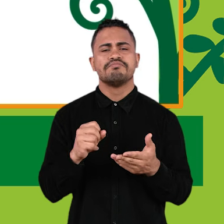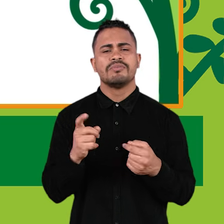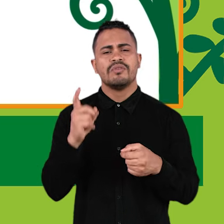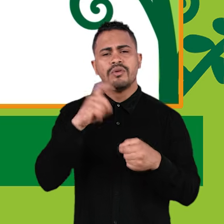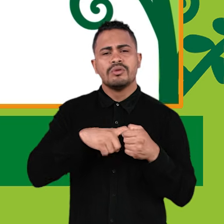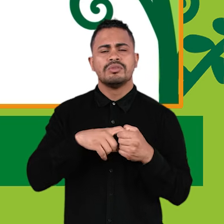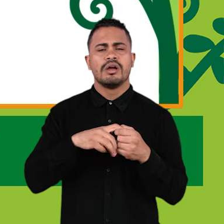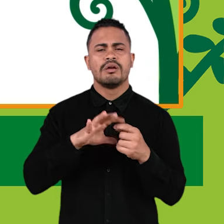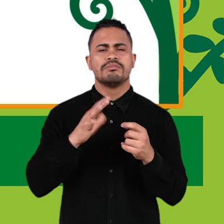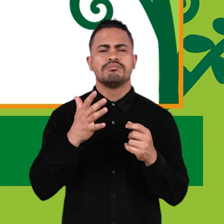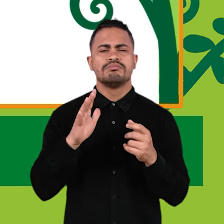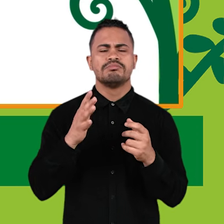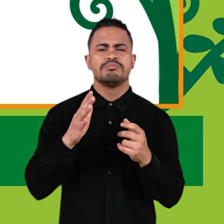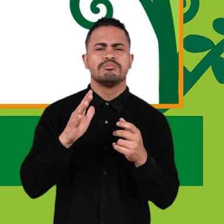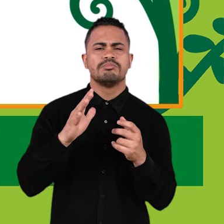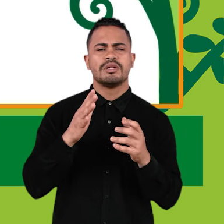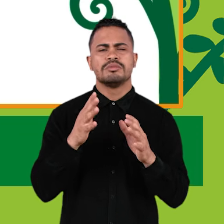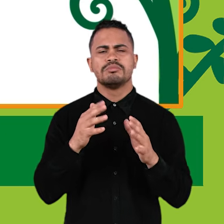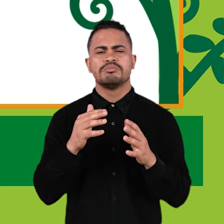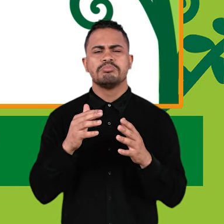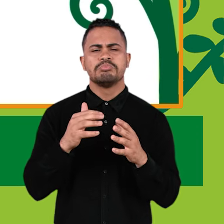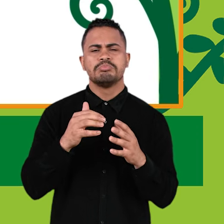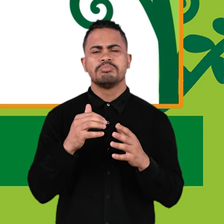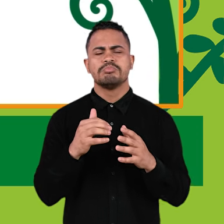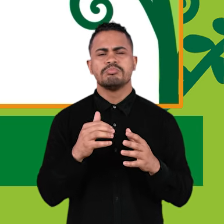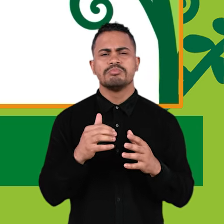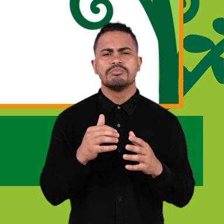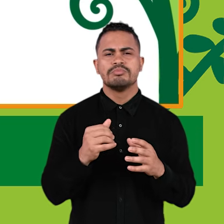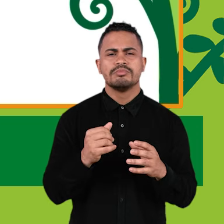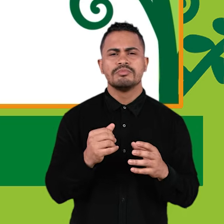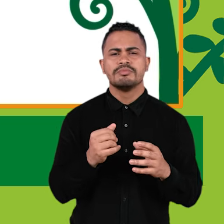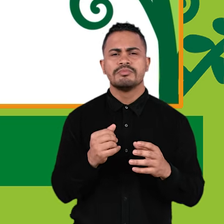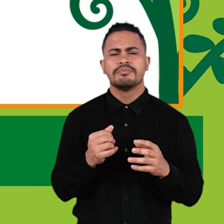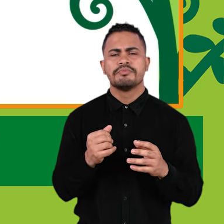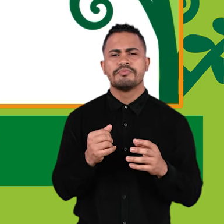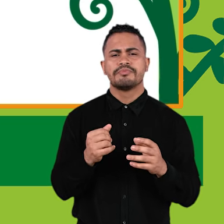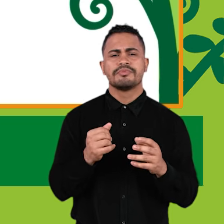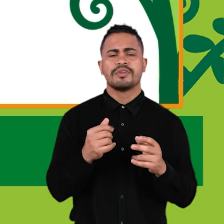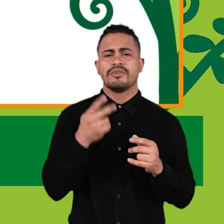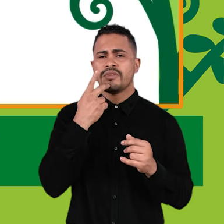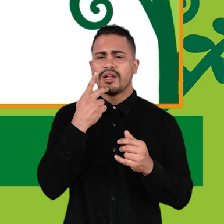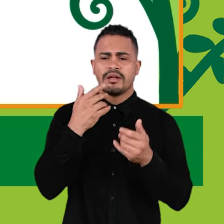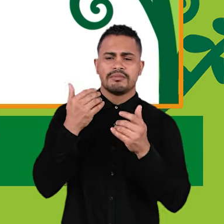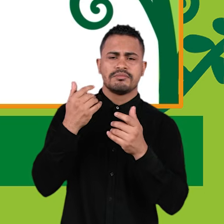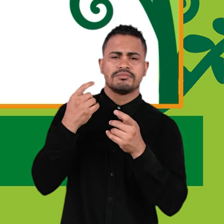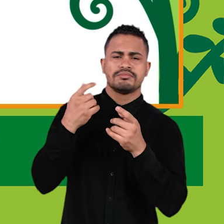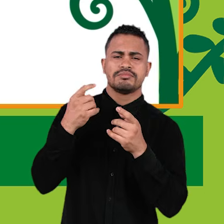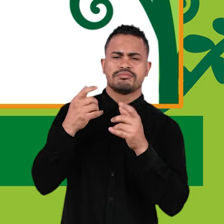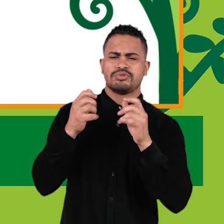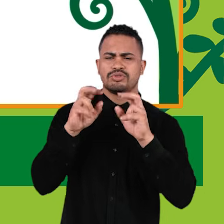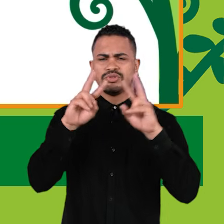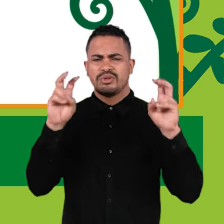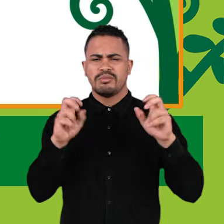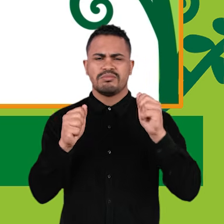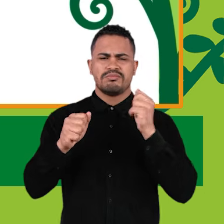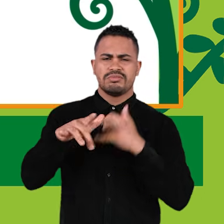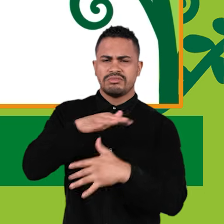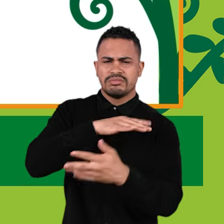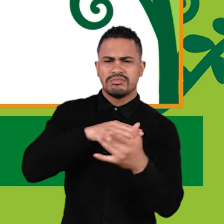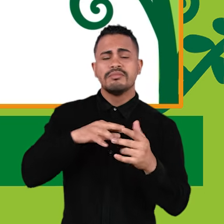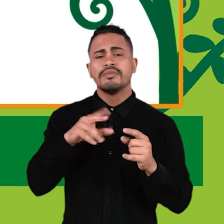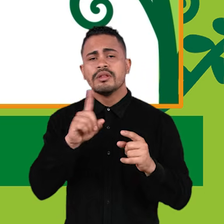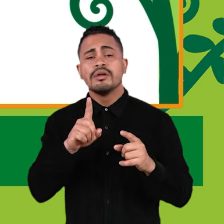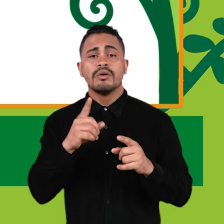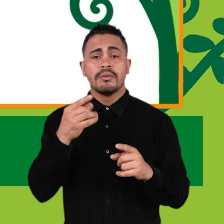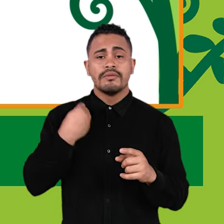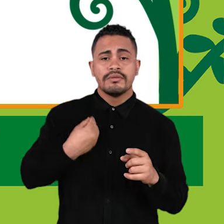né, na vida, né, só, e aí não vamos mais falar de retrocesso das galáxias, só dos seres